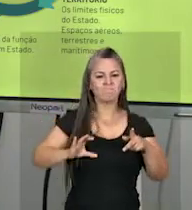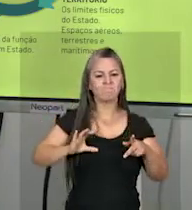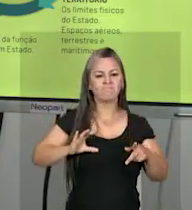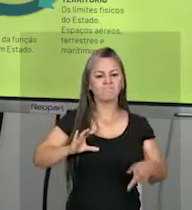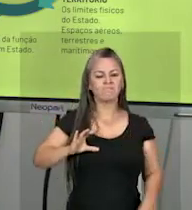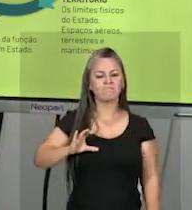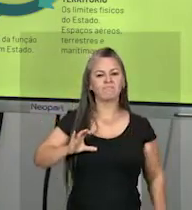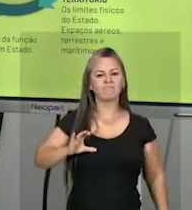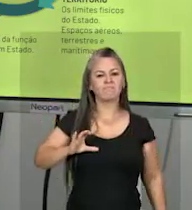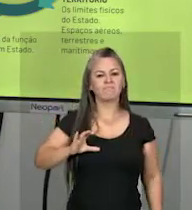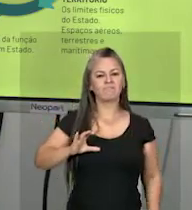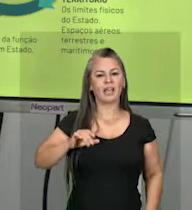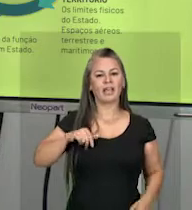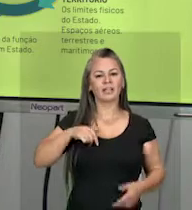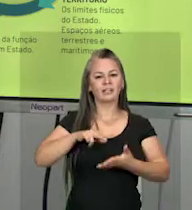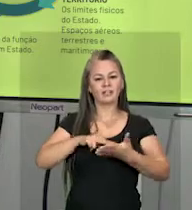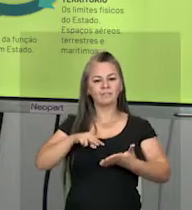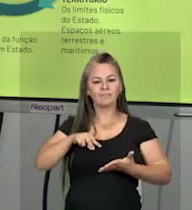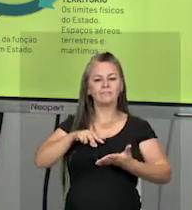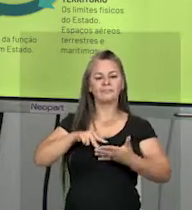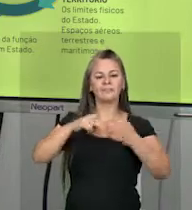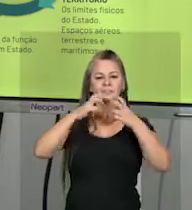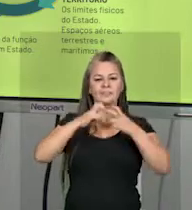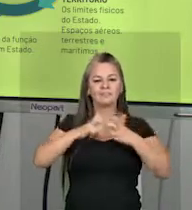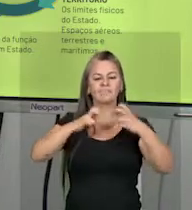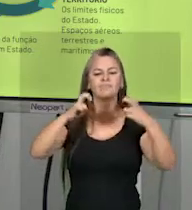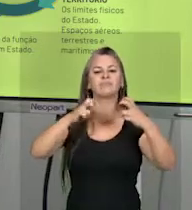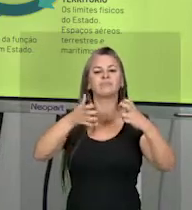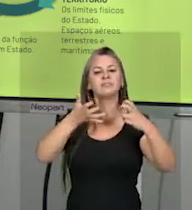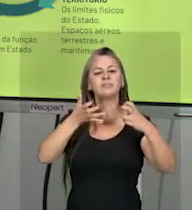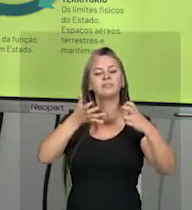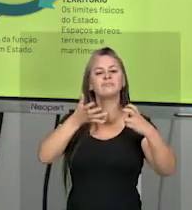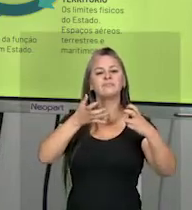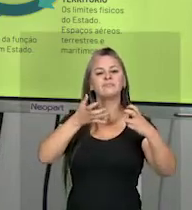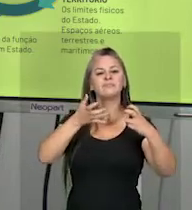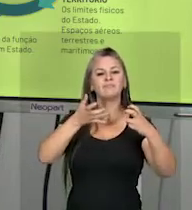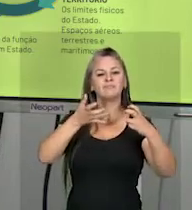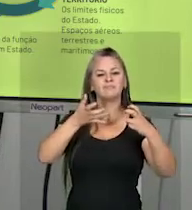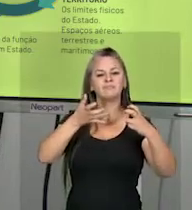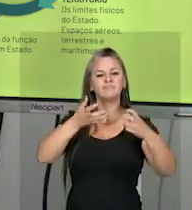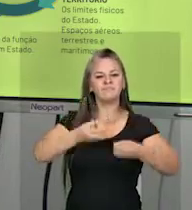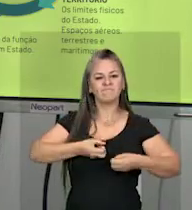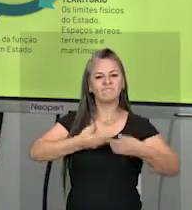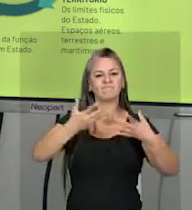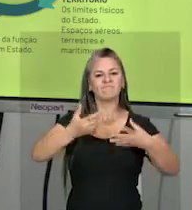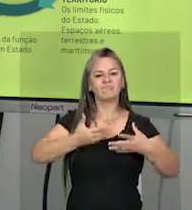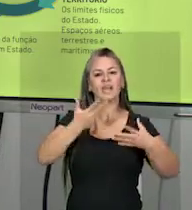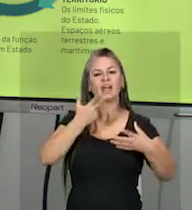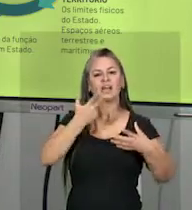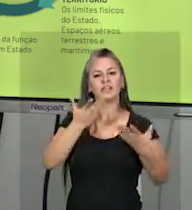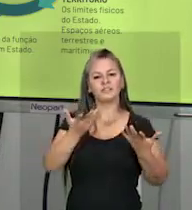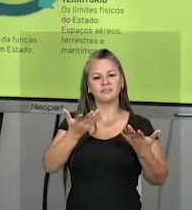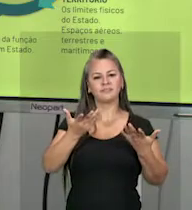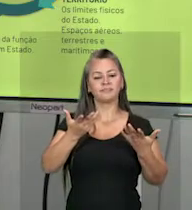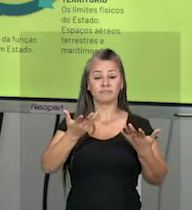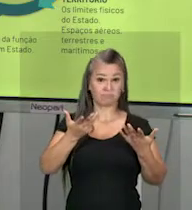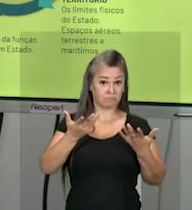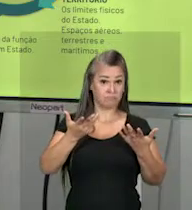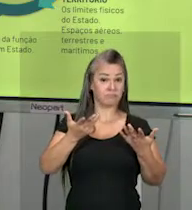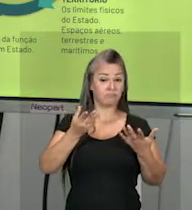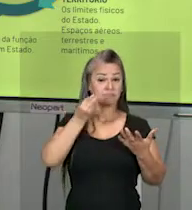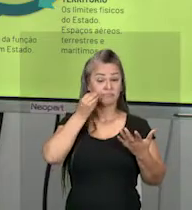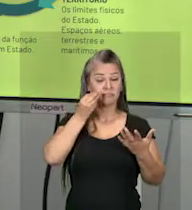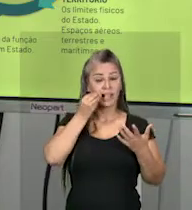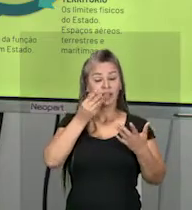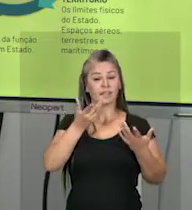que emana o poder para o Estado, né? Digamos assim, nesse modelo de sociedade que a gente tem, a gente é que dota o Estado do poder que ele tem, né?